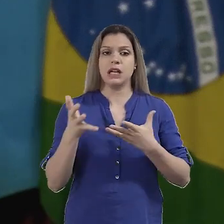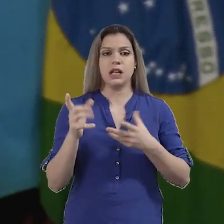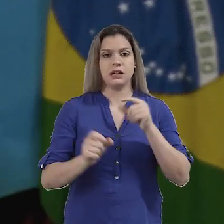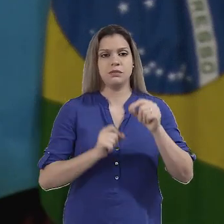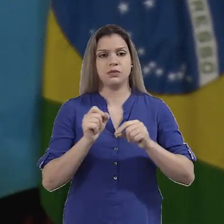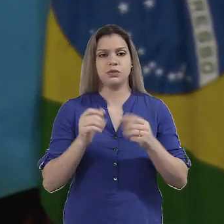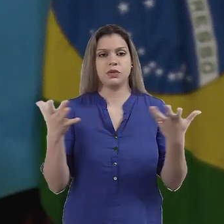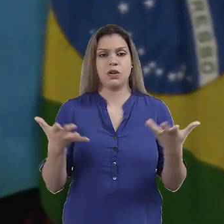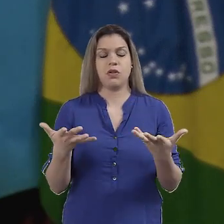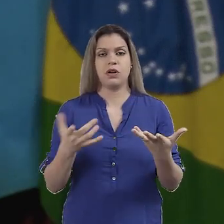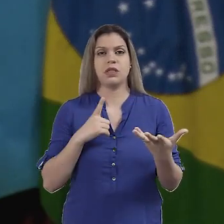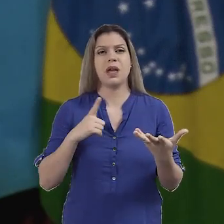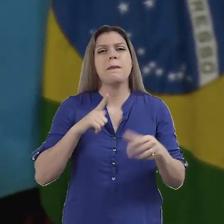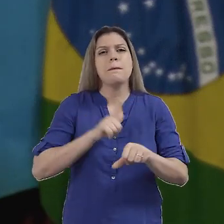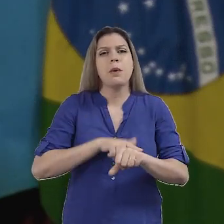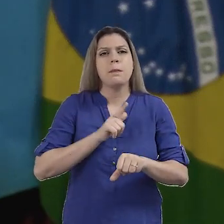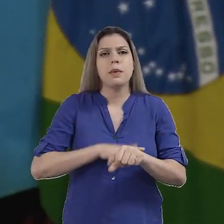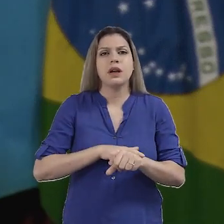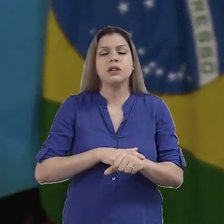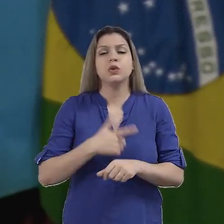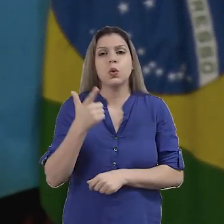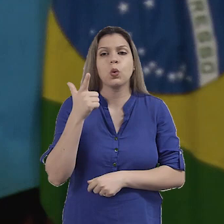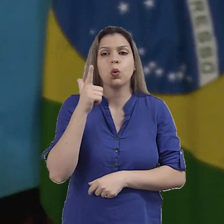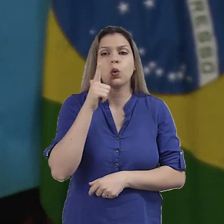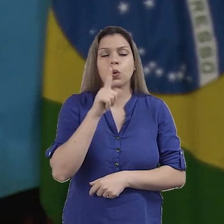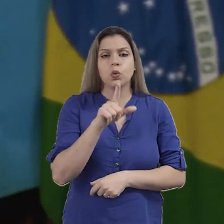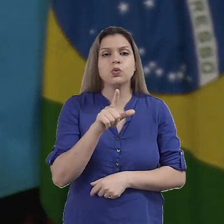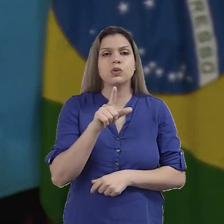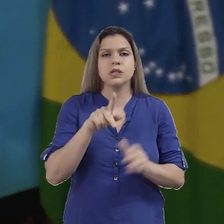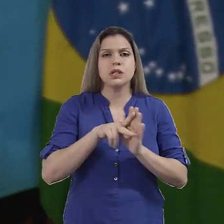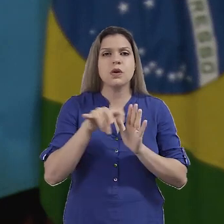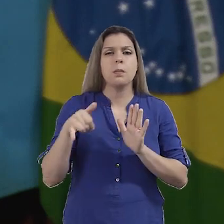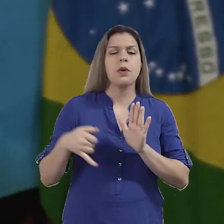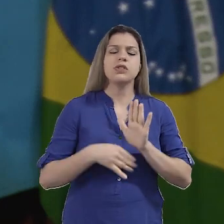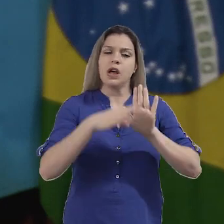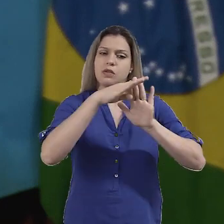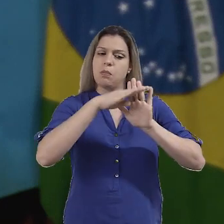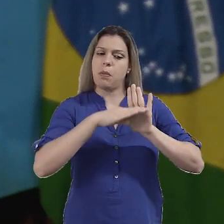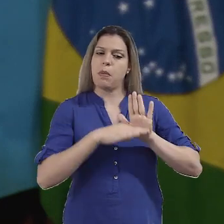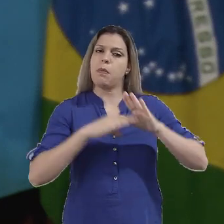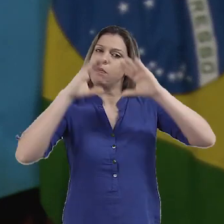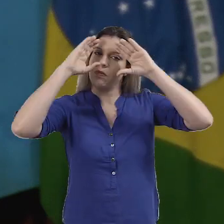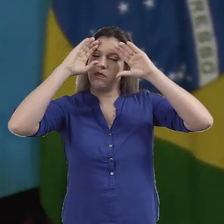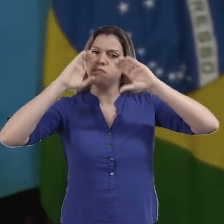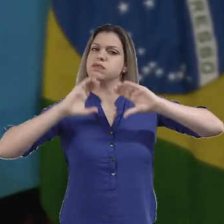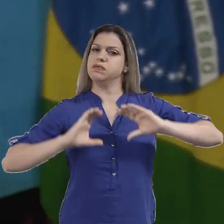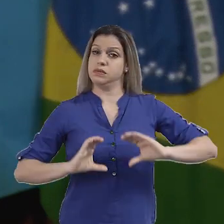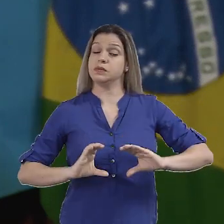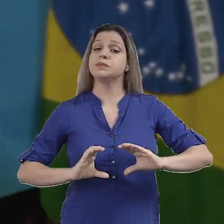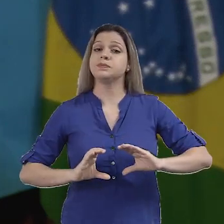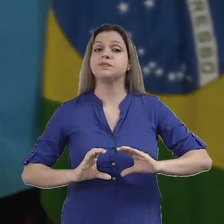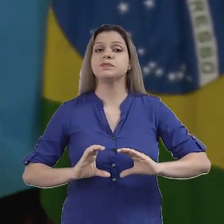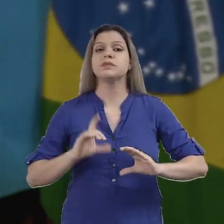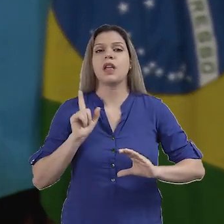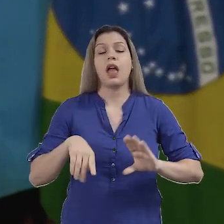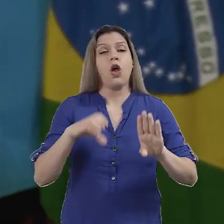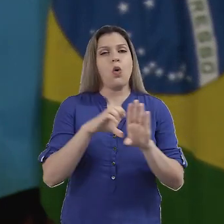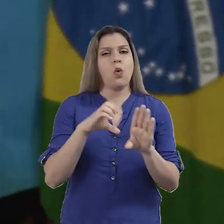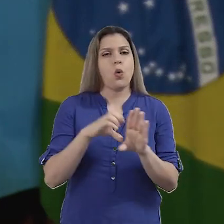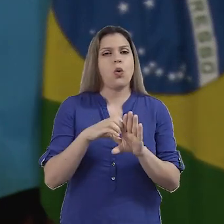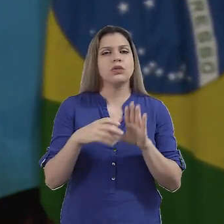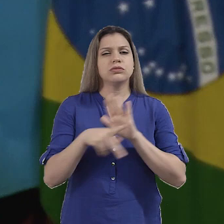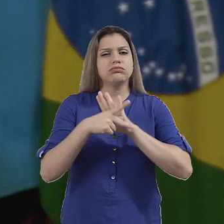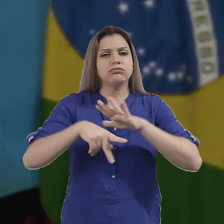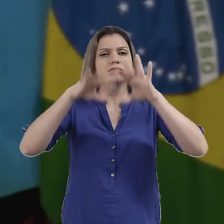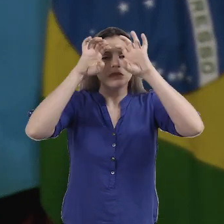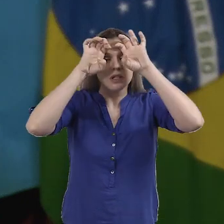Também estamos passando por um momento de adoção de um programa de integridade, então já está em vias de aprovação o nosso código